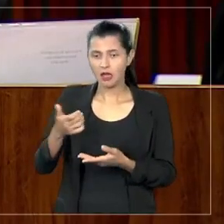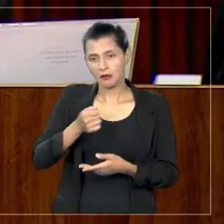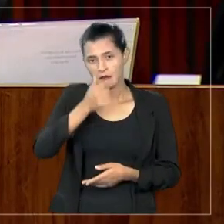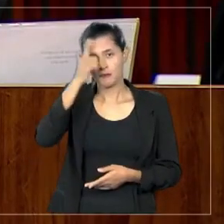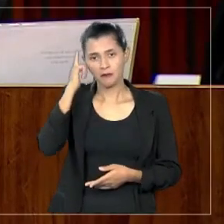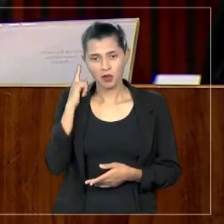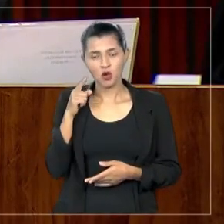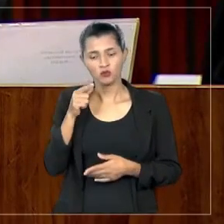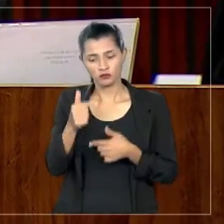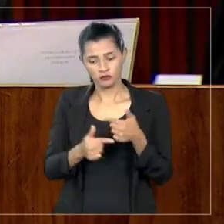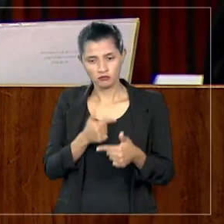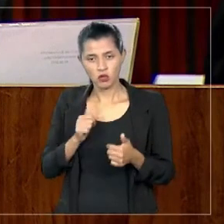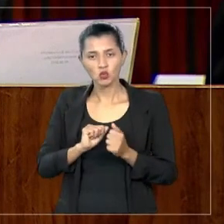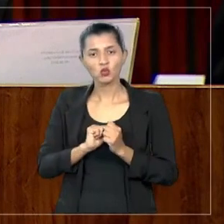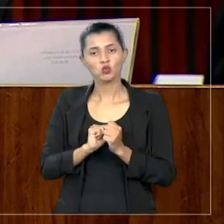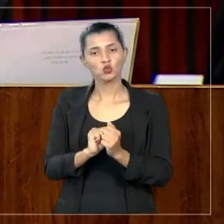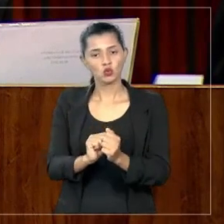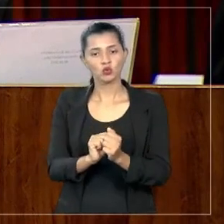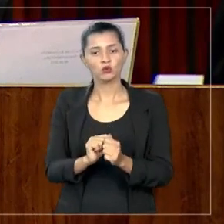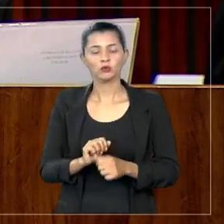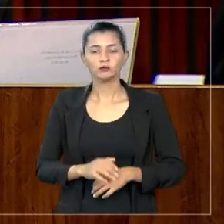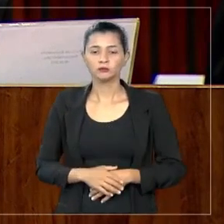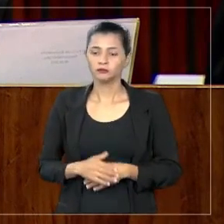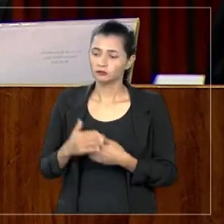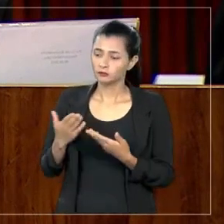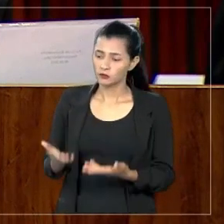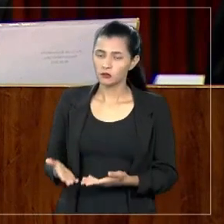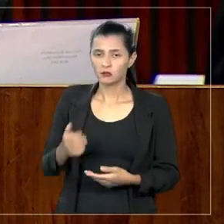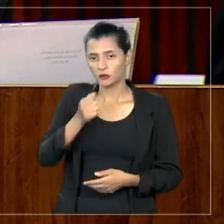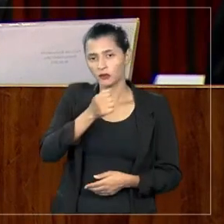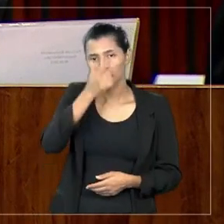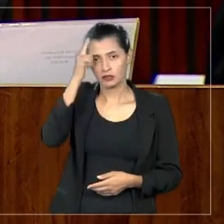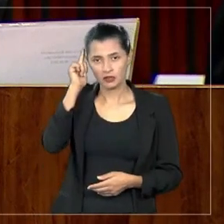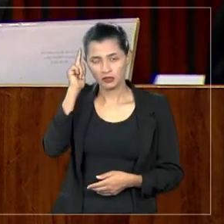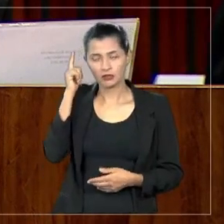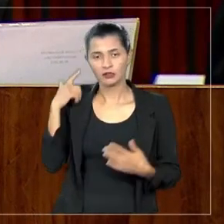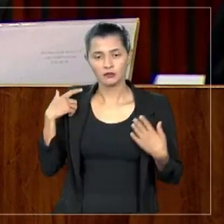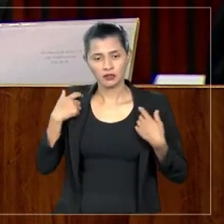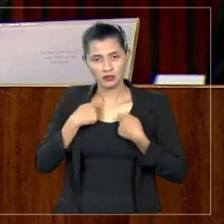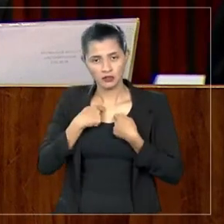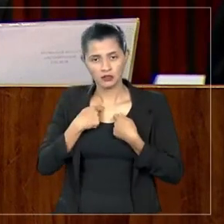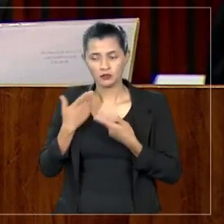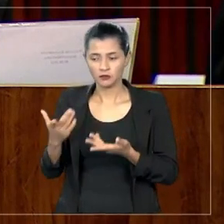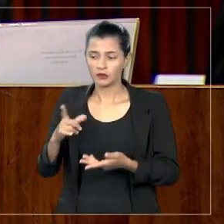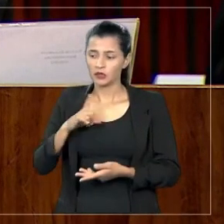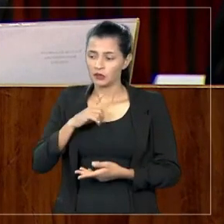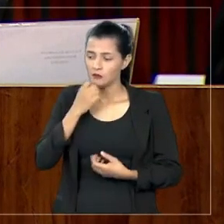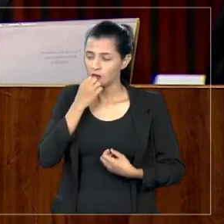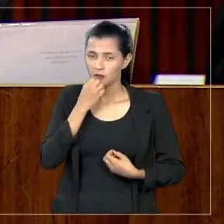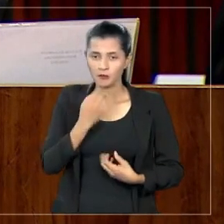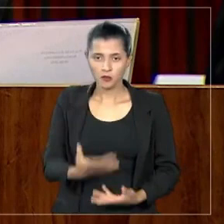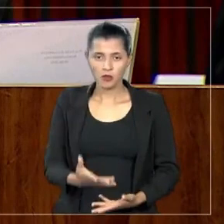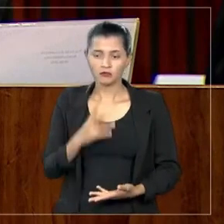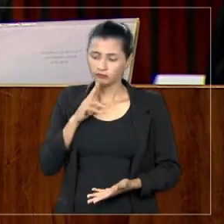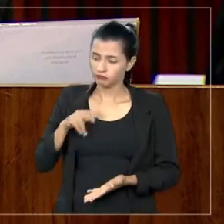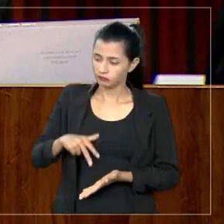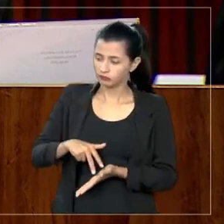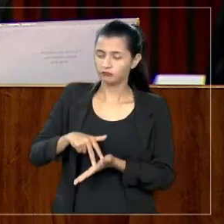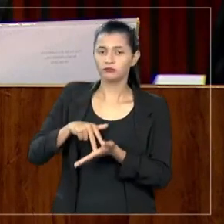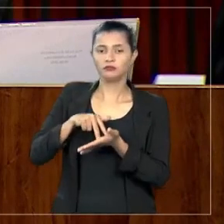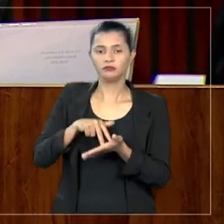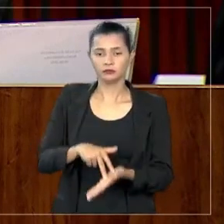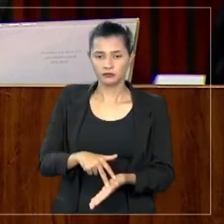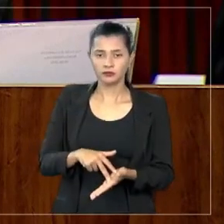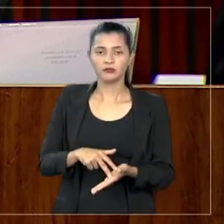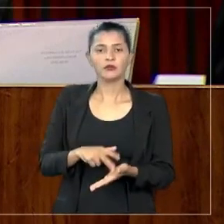em nossa gestão. Vossa Excelência, ministro Alexandre, teve a bondade e a firmeza